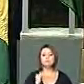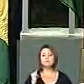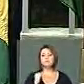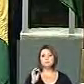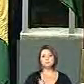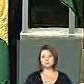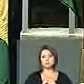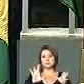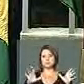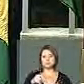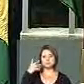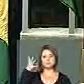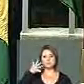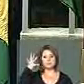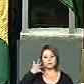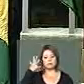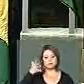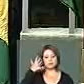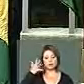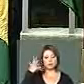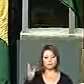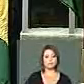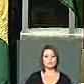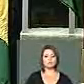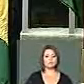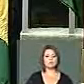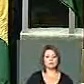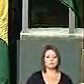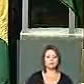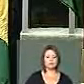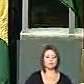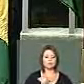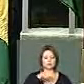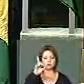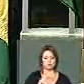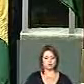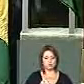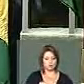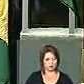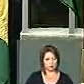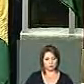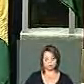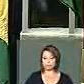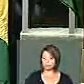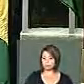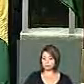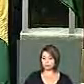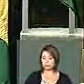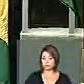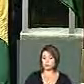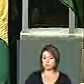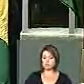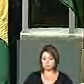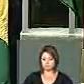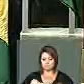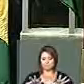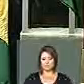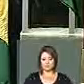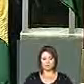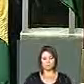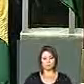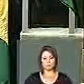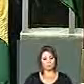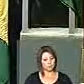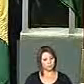liberdade política e da soberania através do voto. Neste mesmo plenário, onde nos